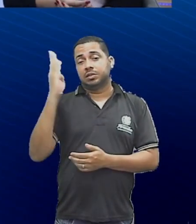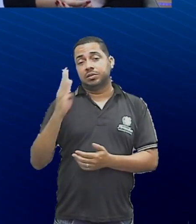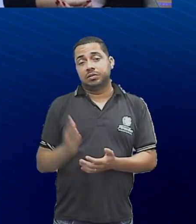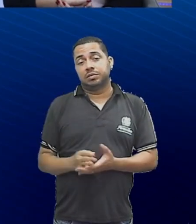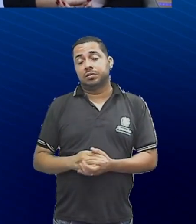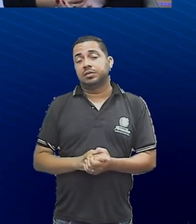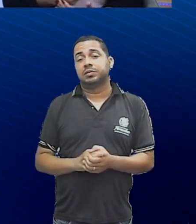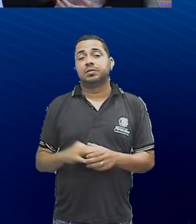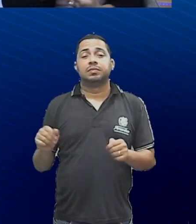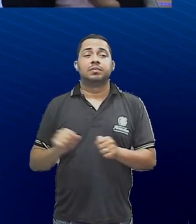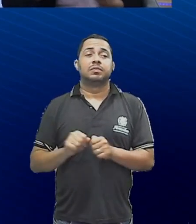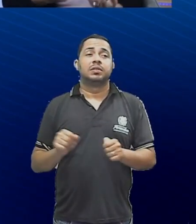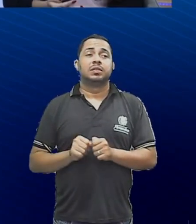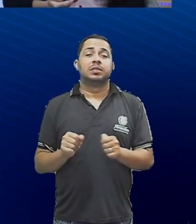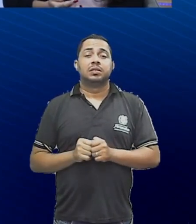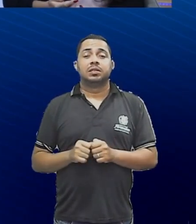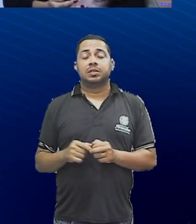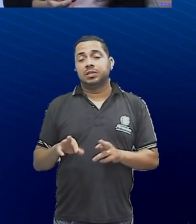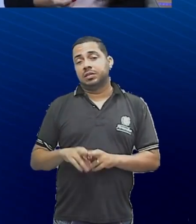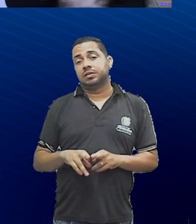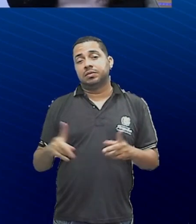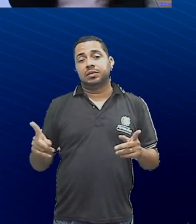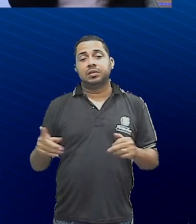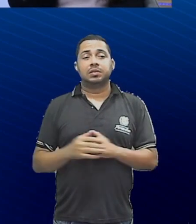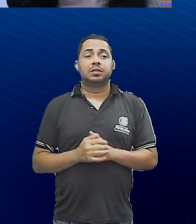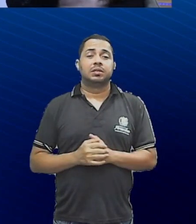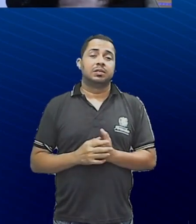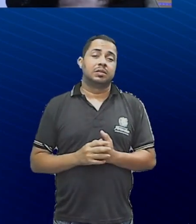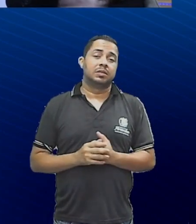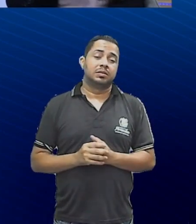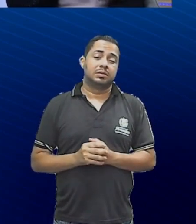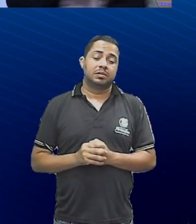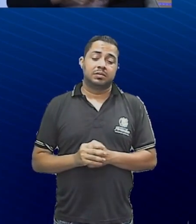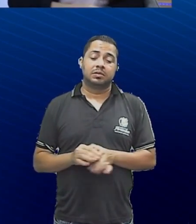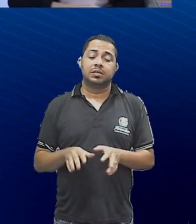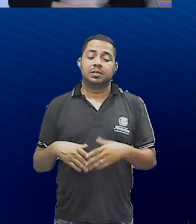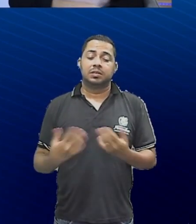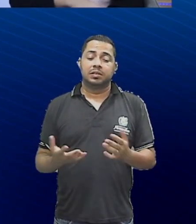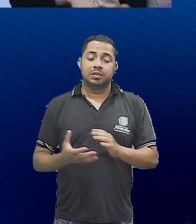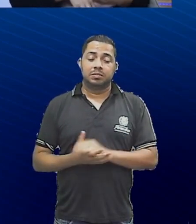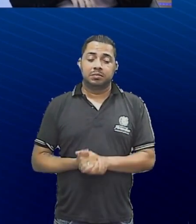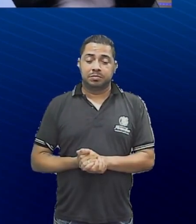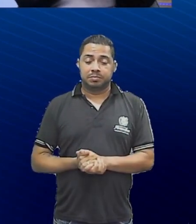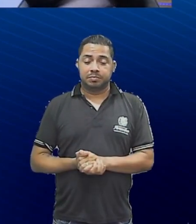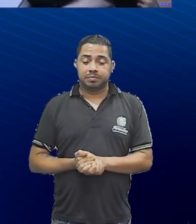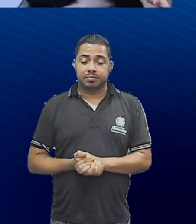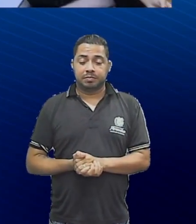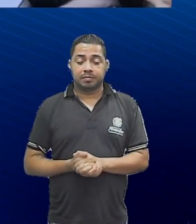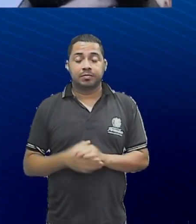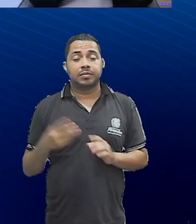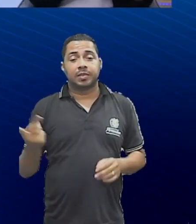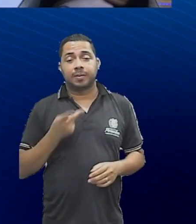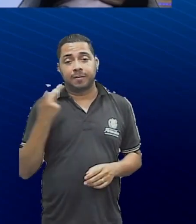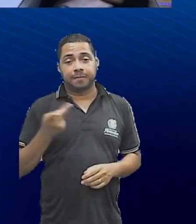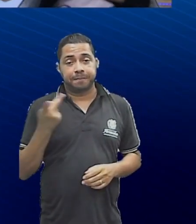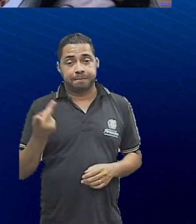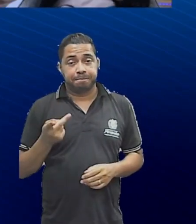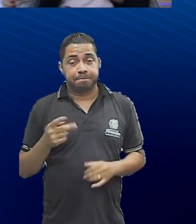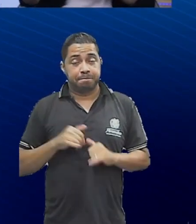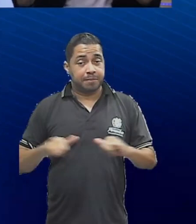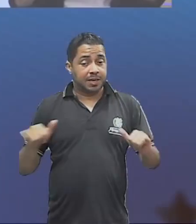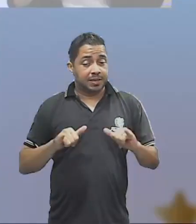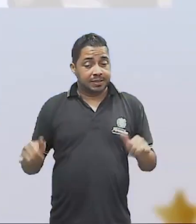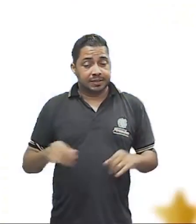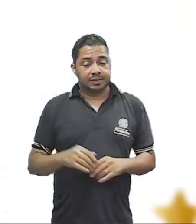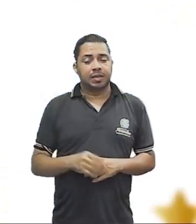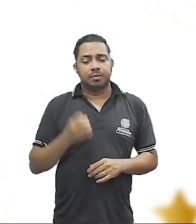que faz aí muita diferença, né? Então, quando a gente fala de marketing, é